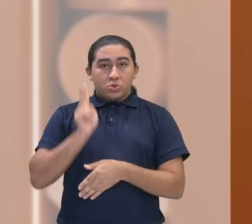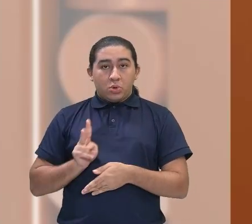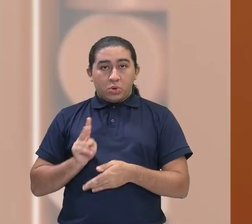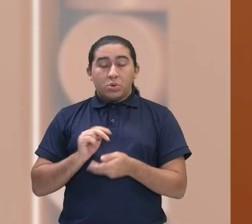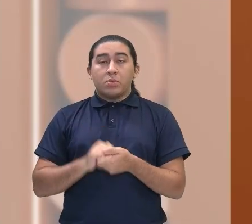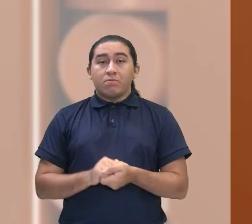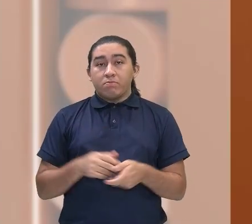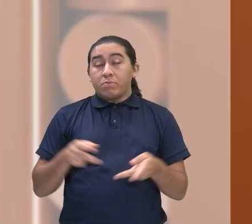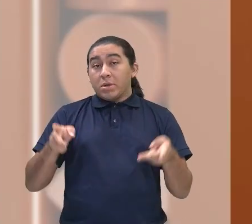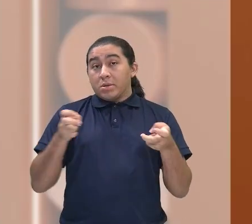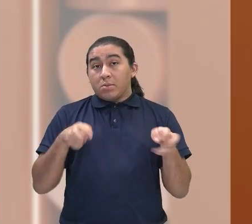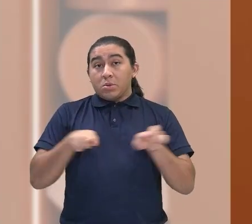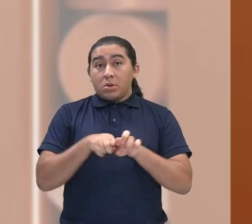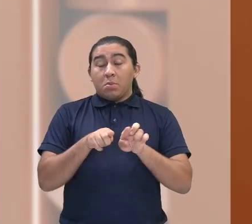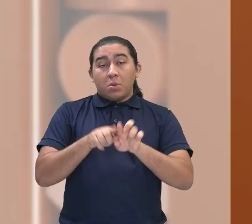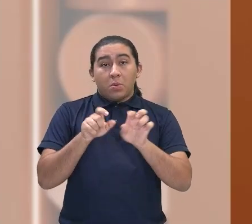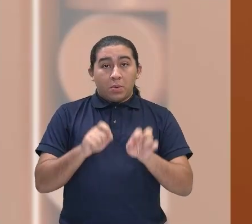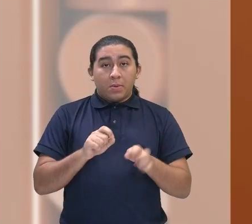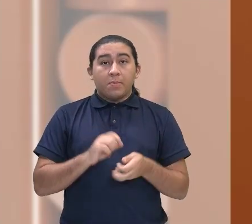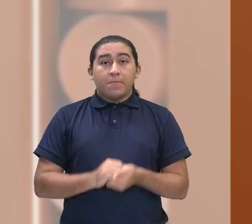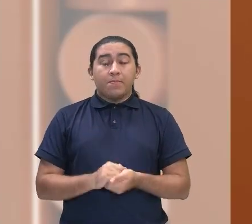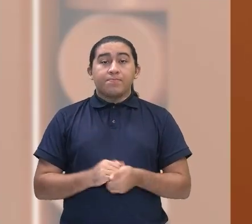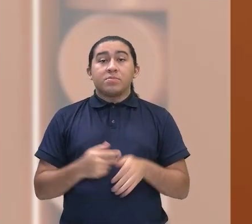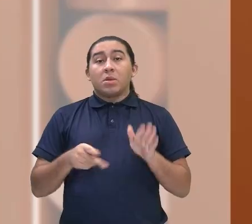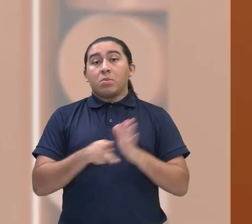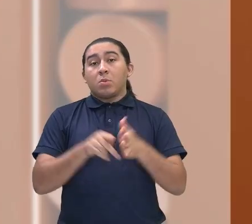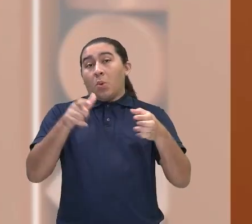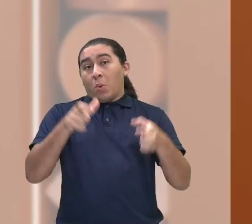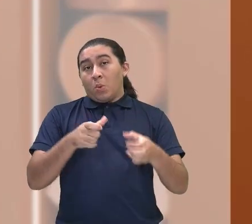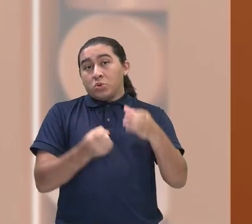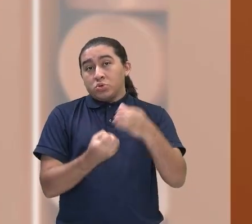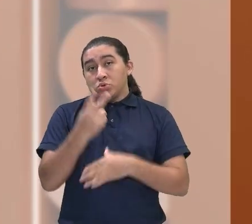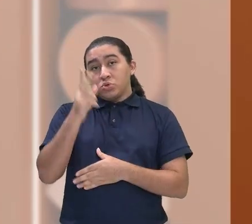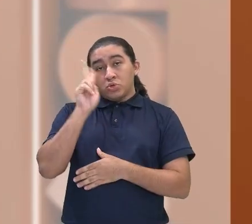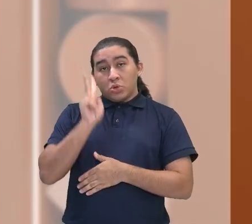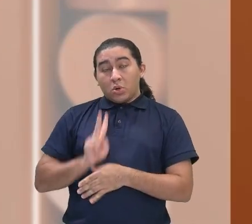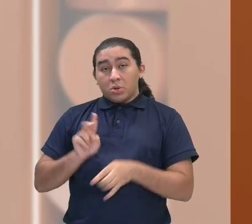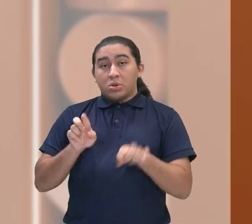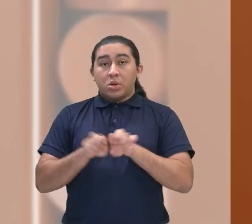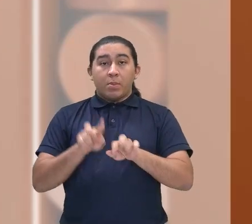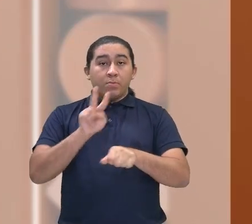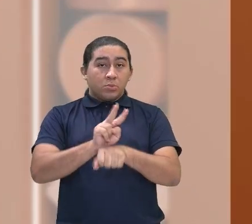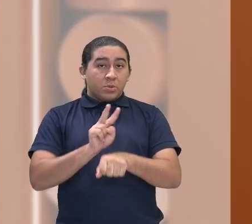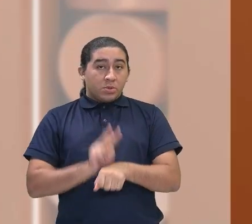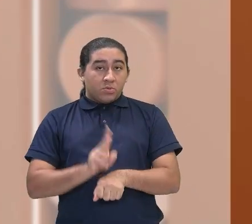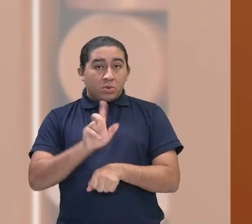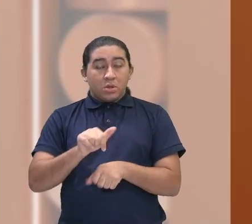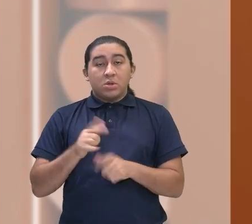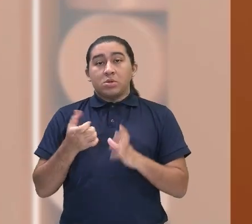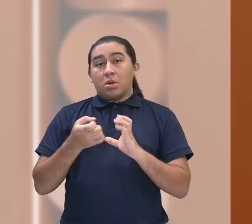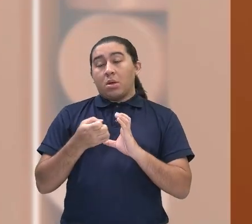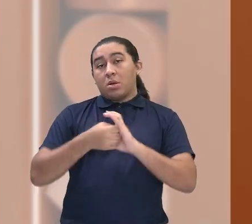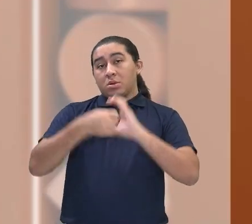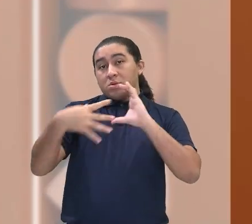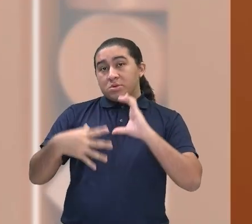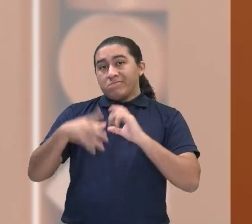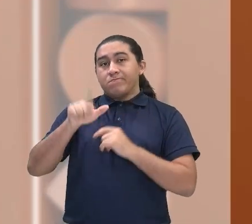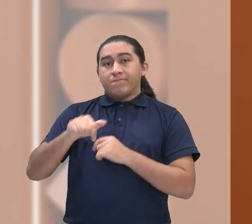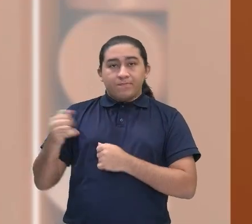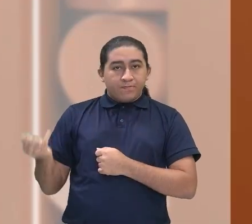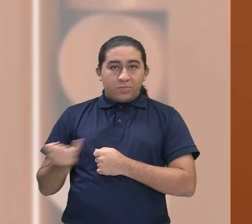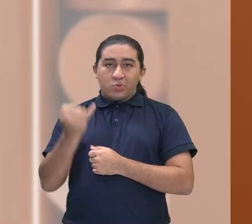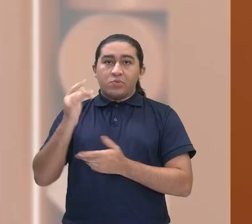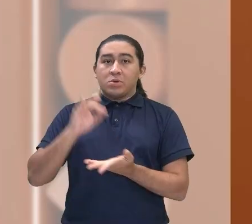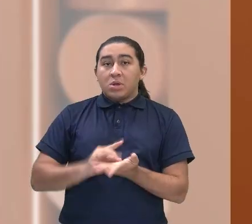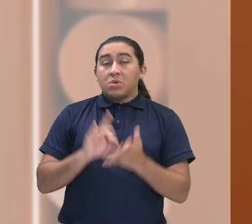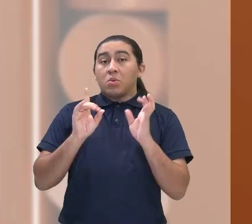percebe justamente, né, que as fontes históricas, a preservação desses elementos, eles são essenciais